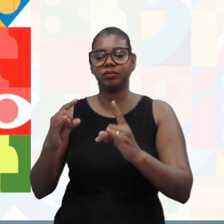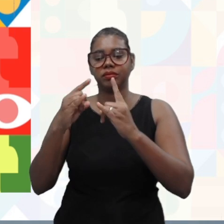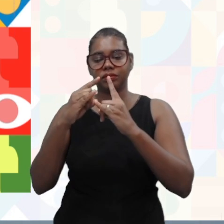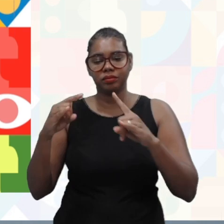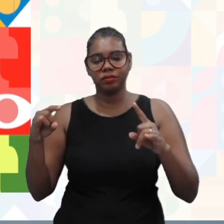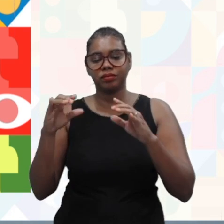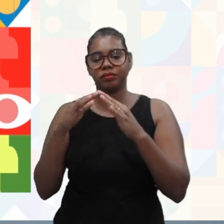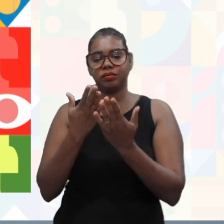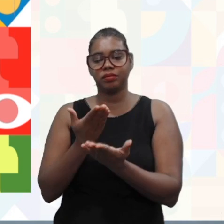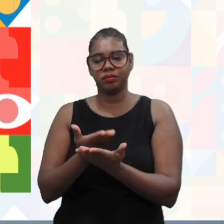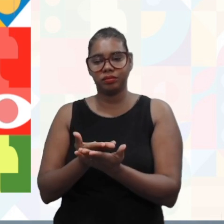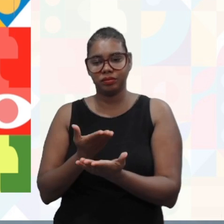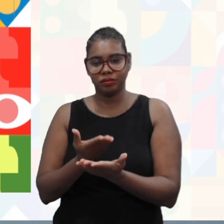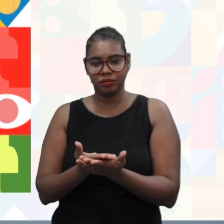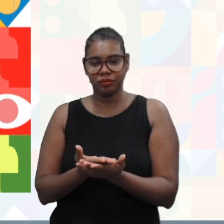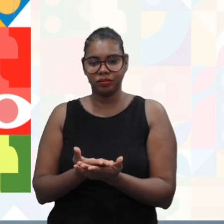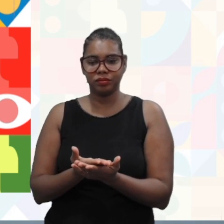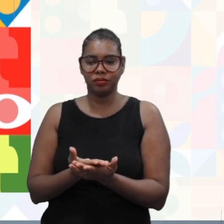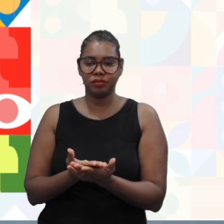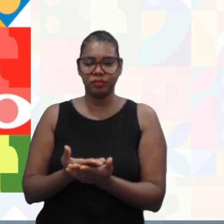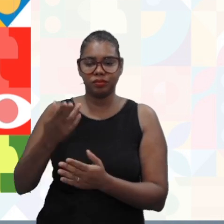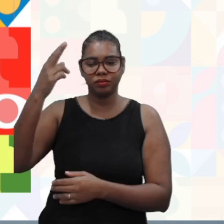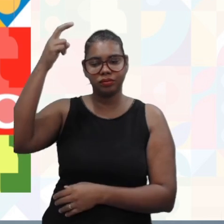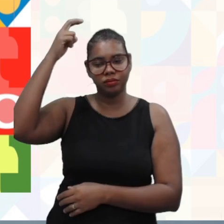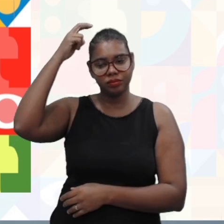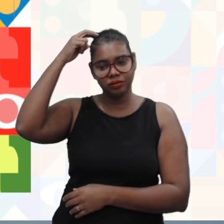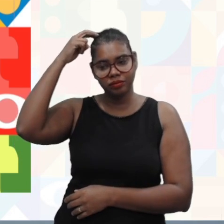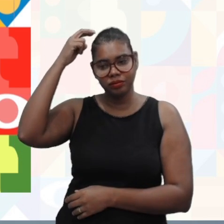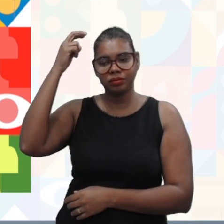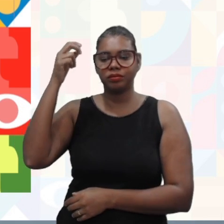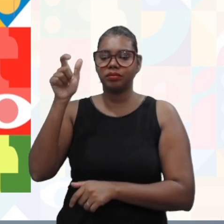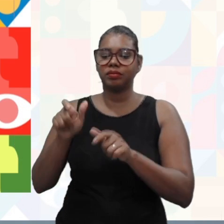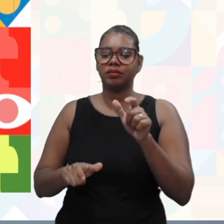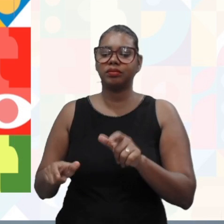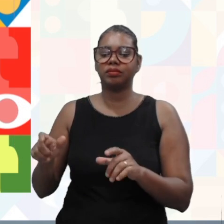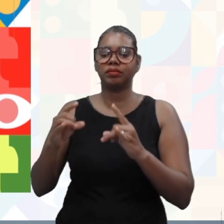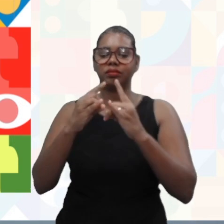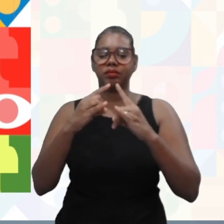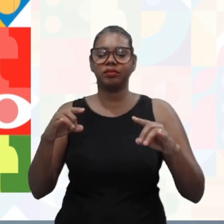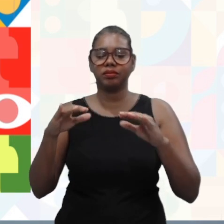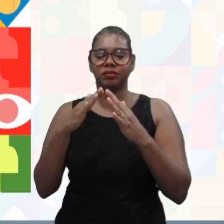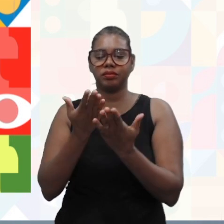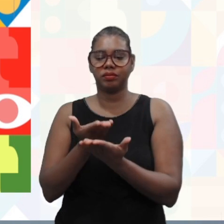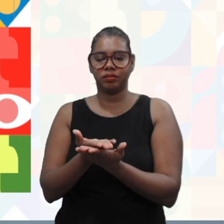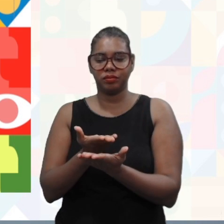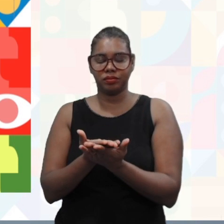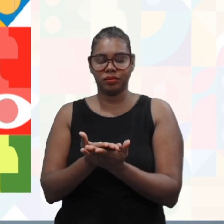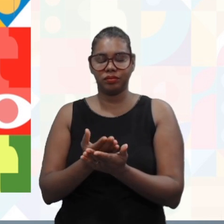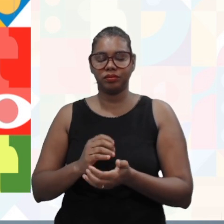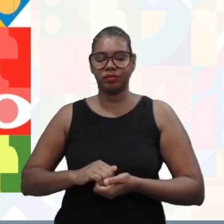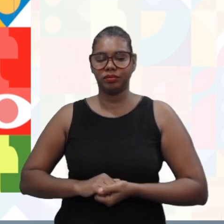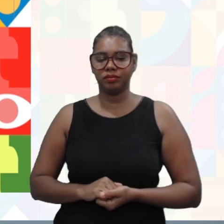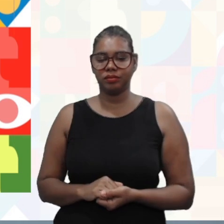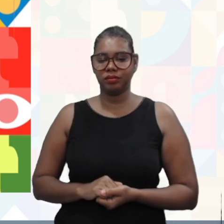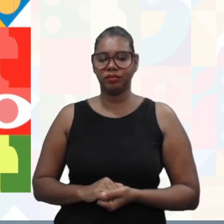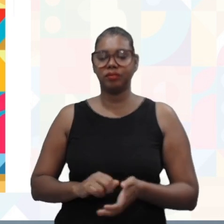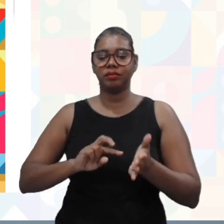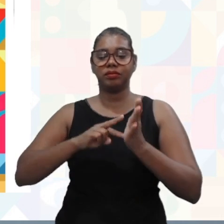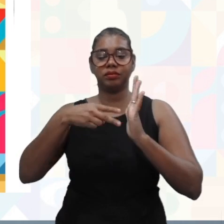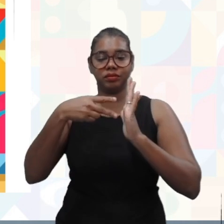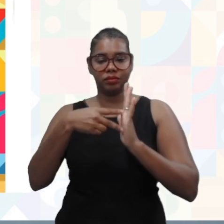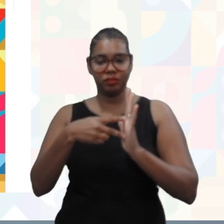instituição e isso vai dar uma cultura própria a cada instituição educacional.